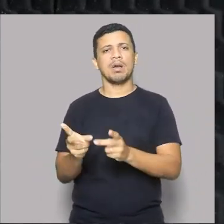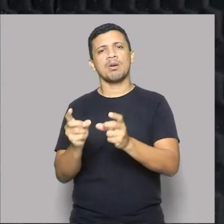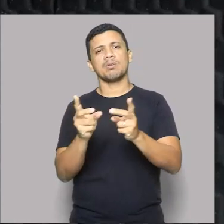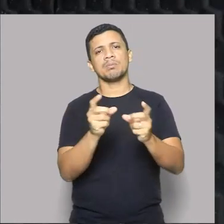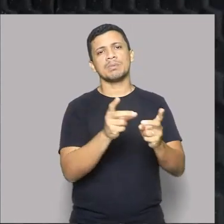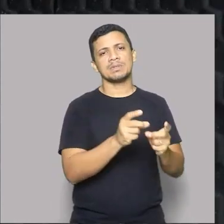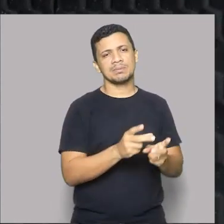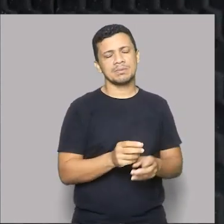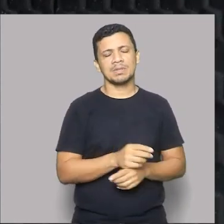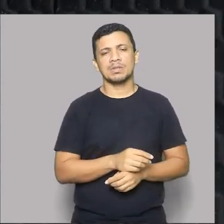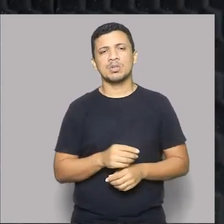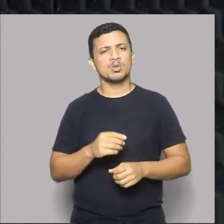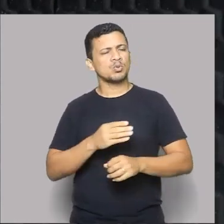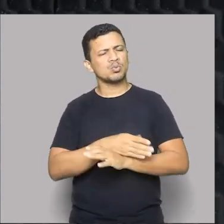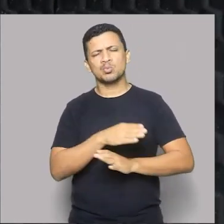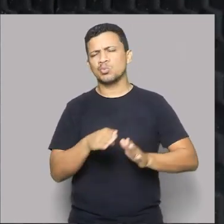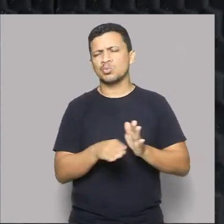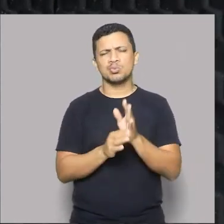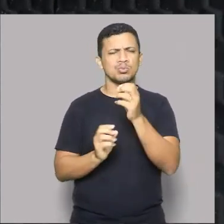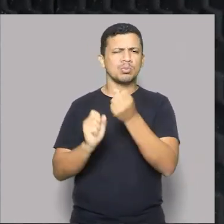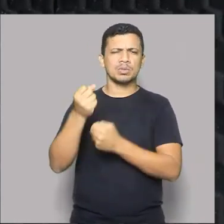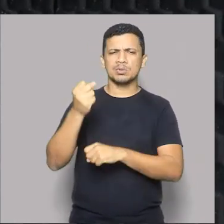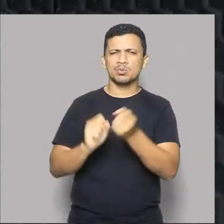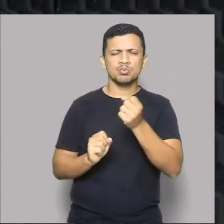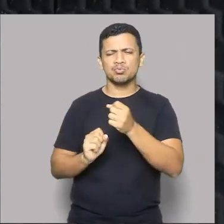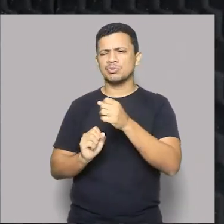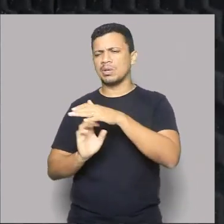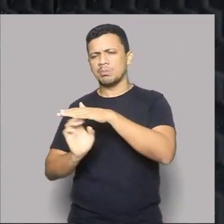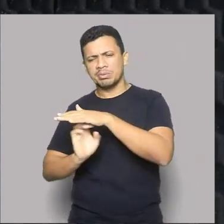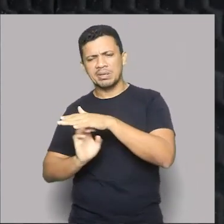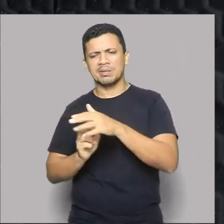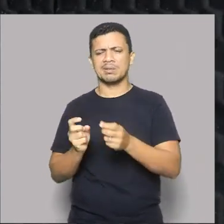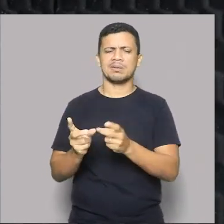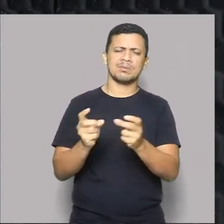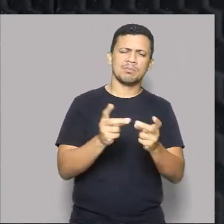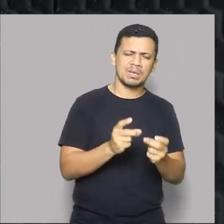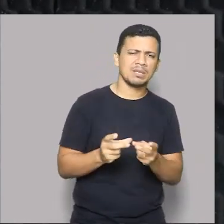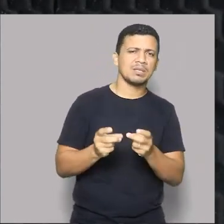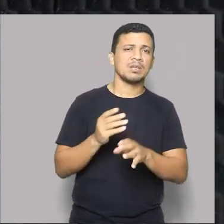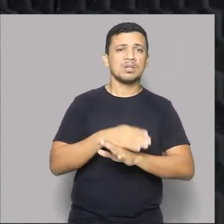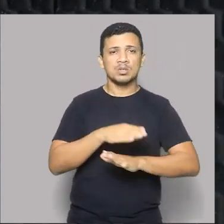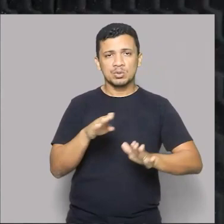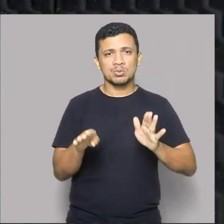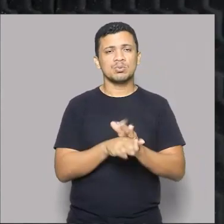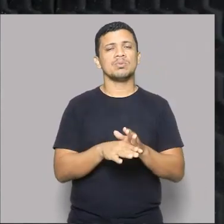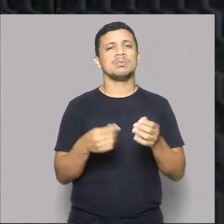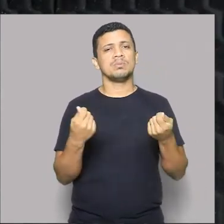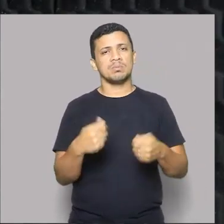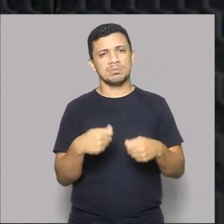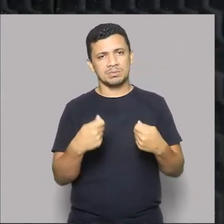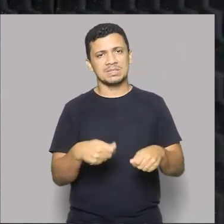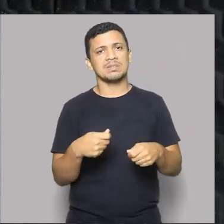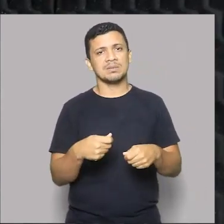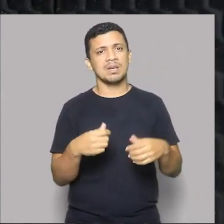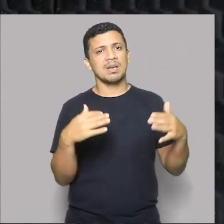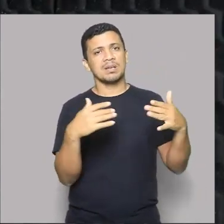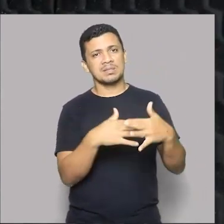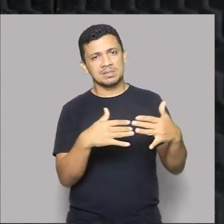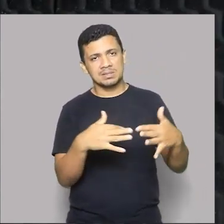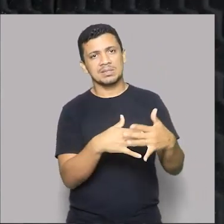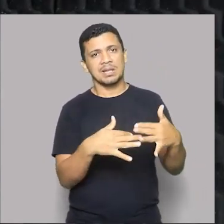o funcionamento das indústrias, do comércio, de empresas precisam fazer funcionar, afinal de contas, a cidade precisa se